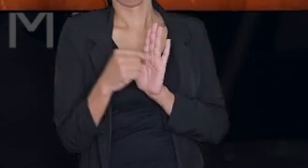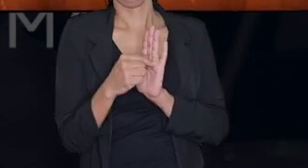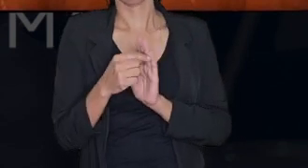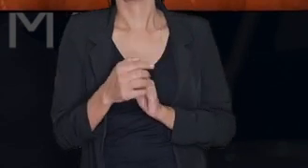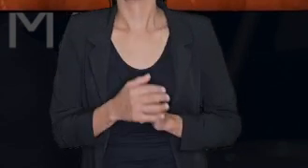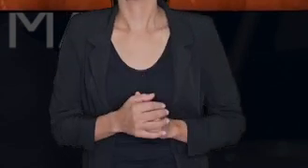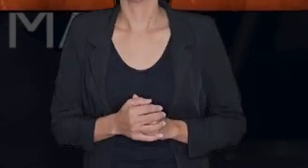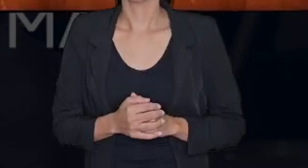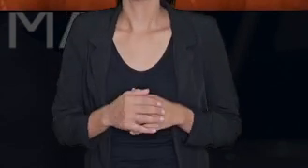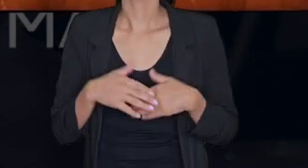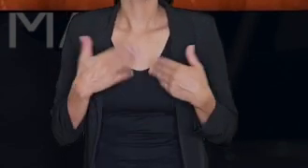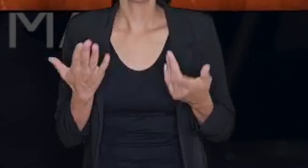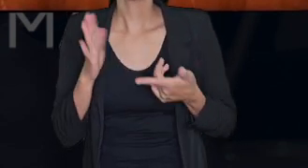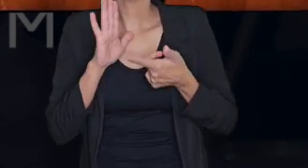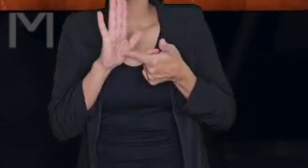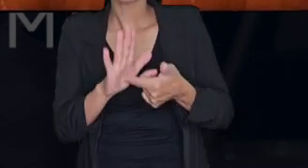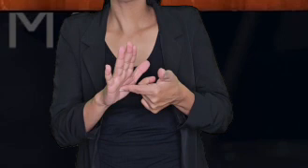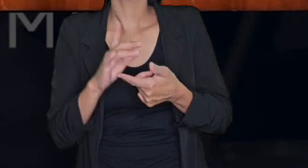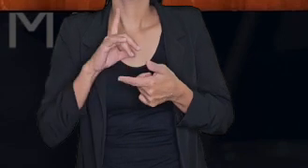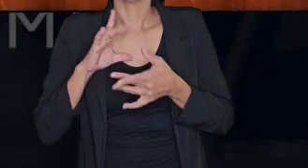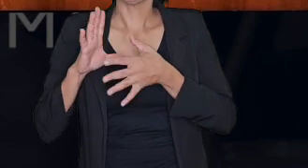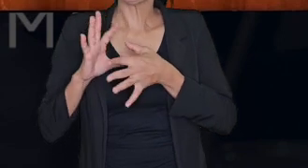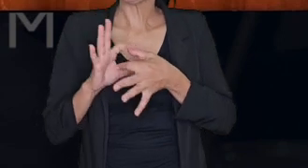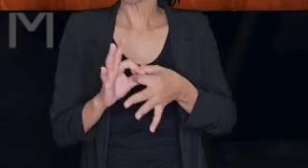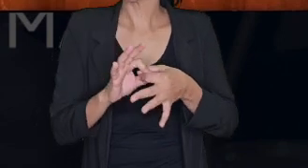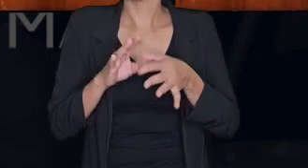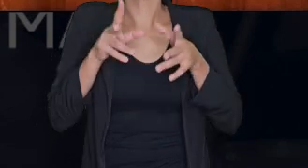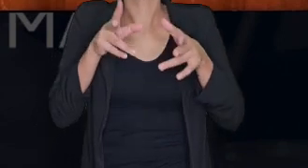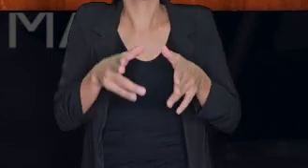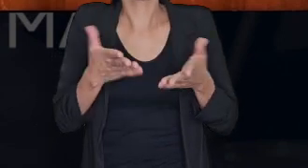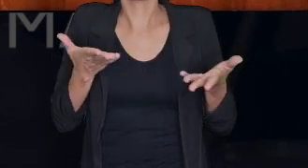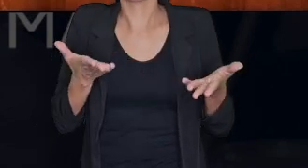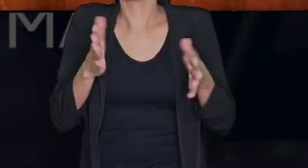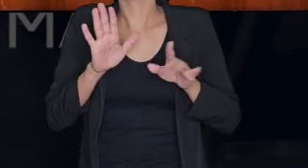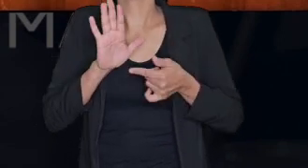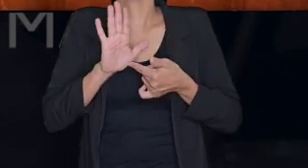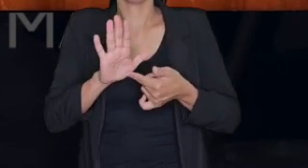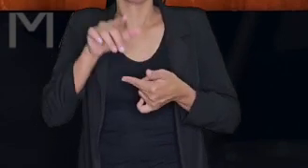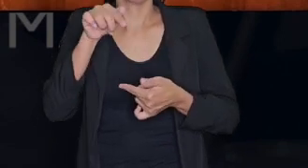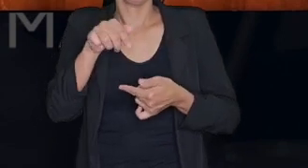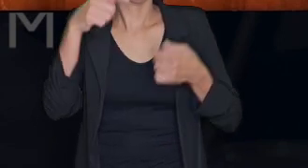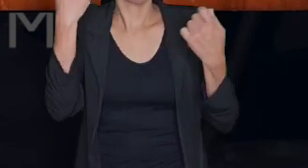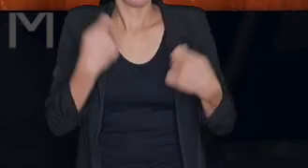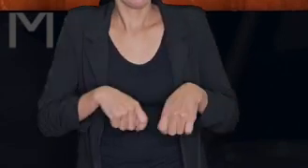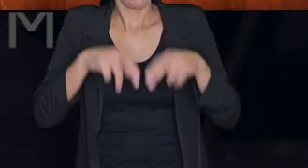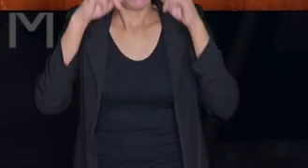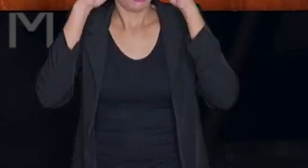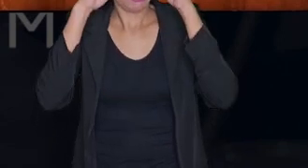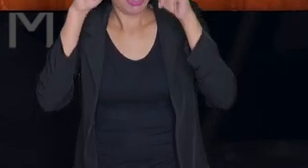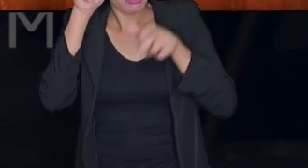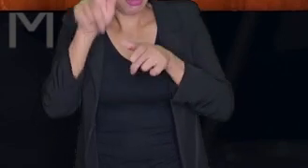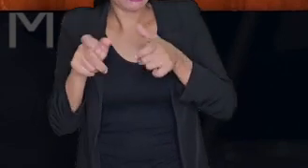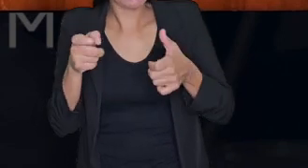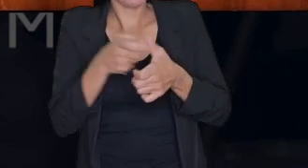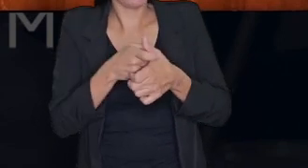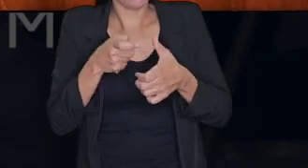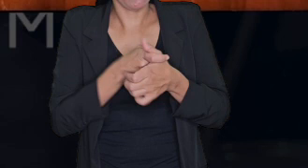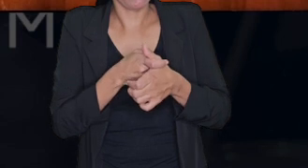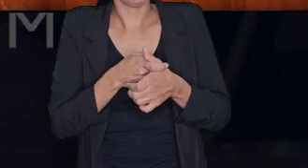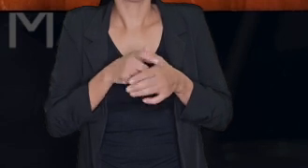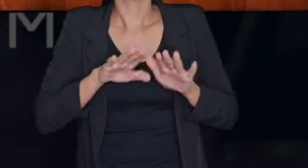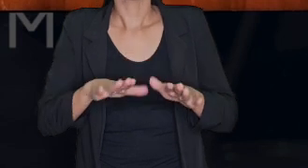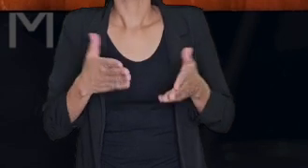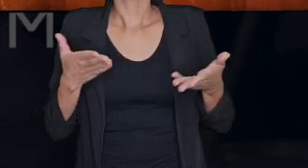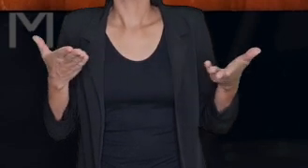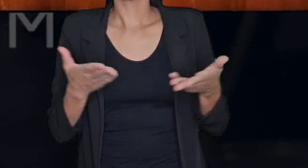dívida tributária. É isso que está lá no 185. Então, só para mostrar que o cenário é esse, né, que eu